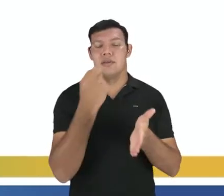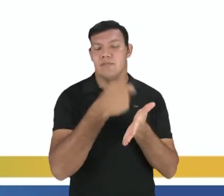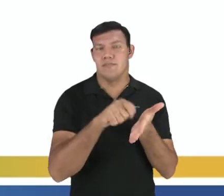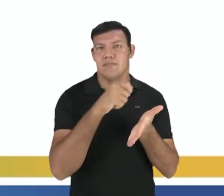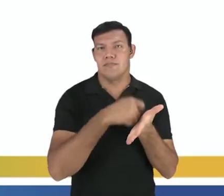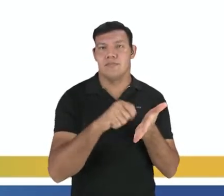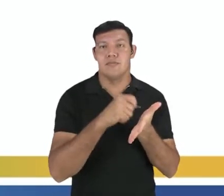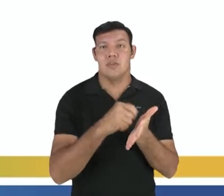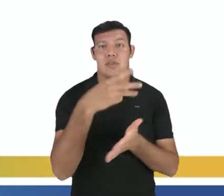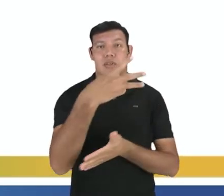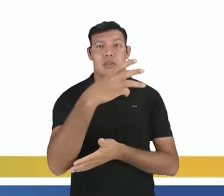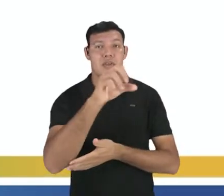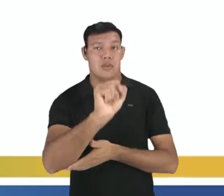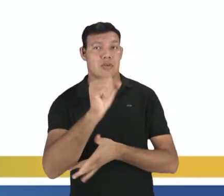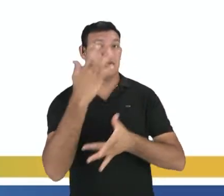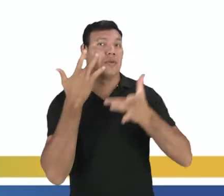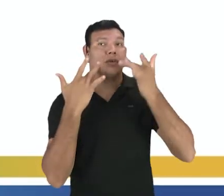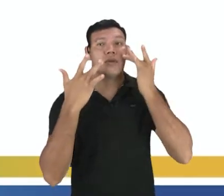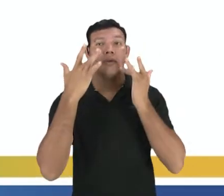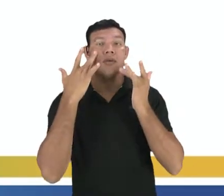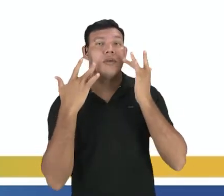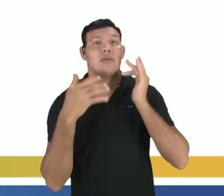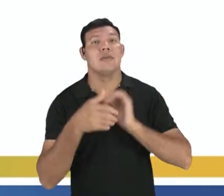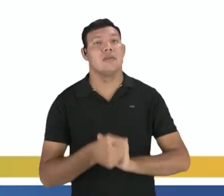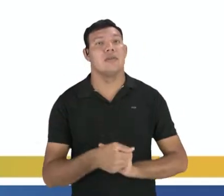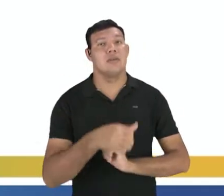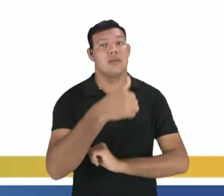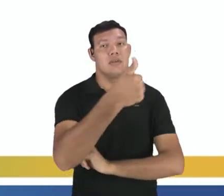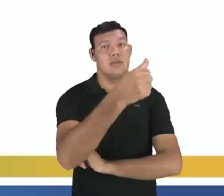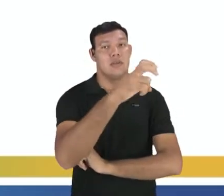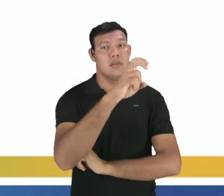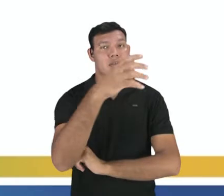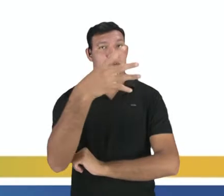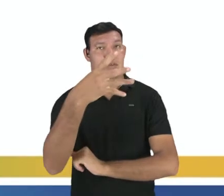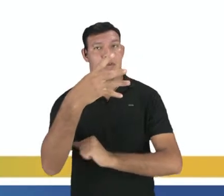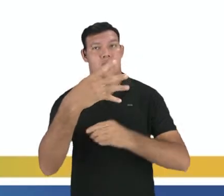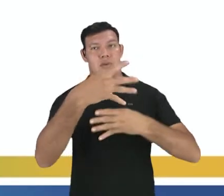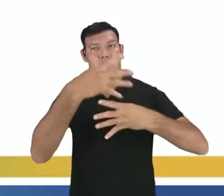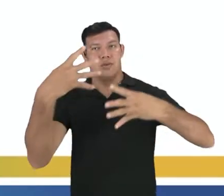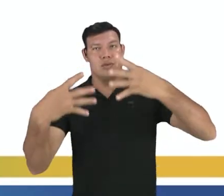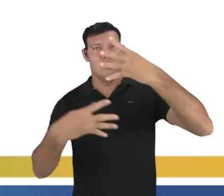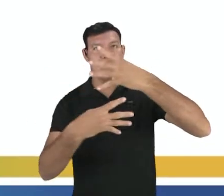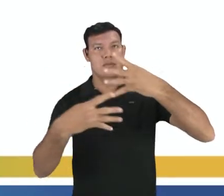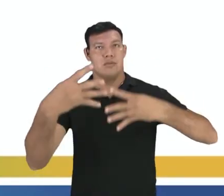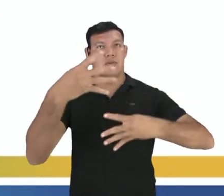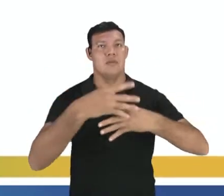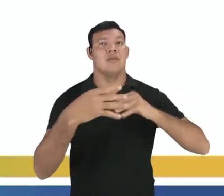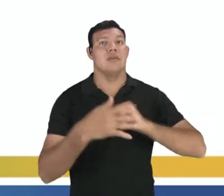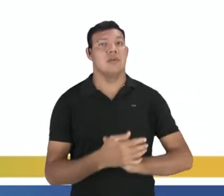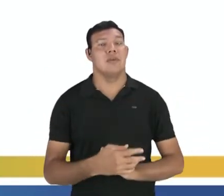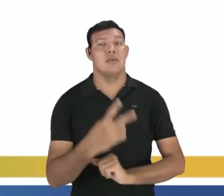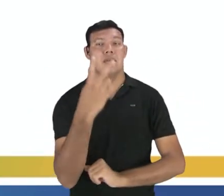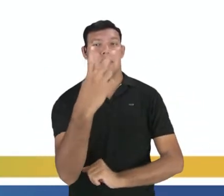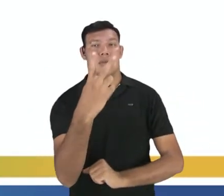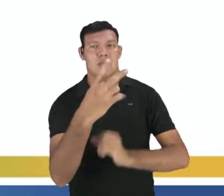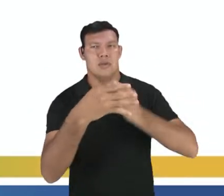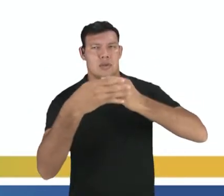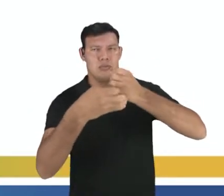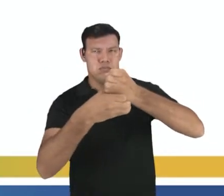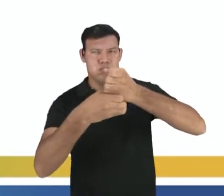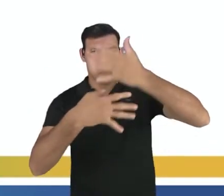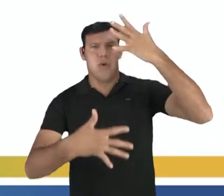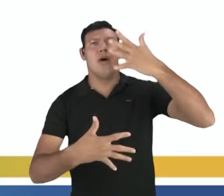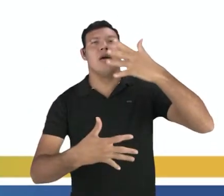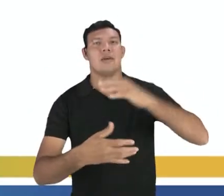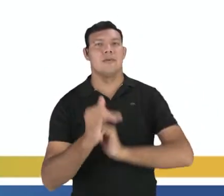38 peças de teatro, 154 sonetos, 2 longos poemas narrativos, além